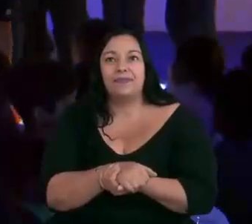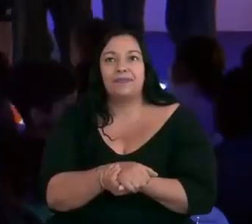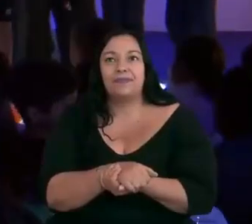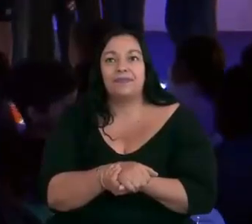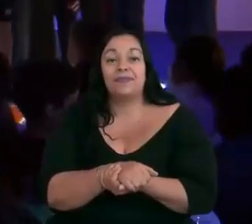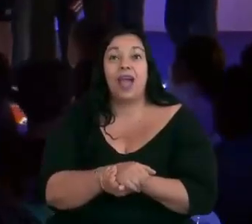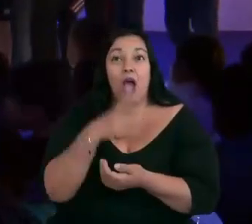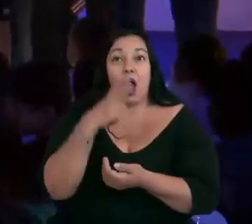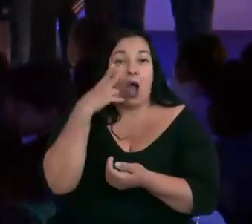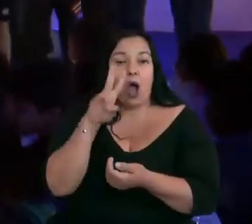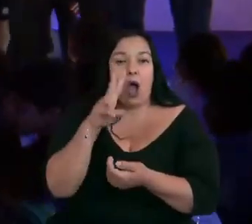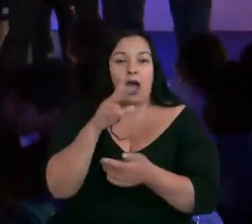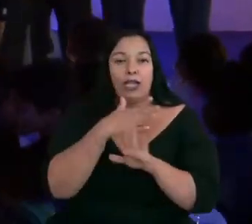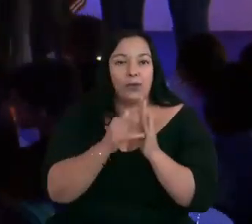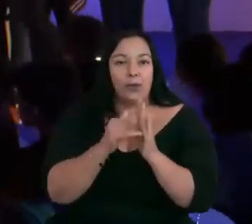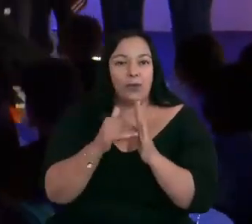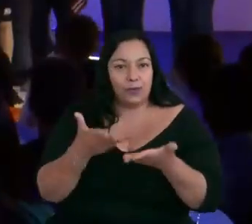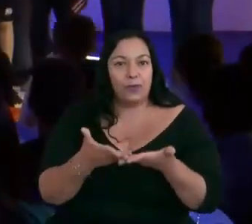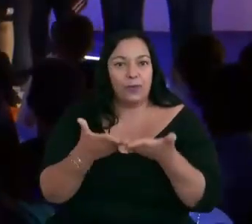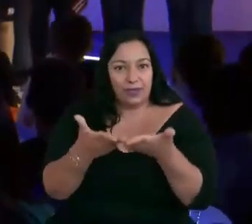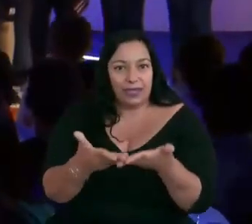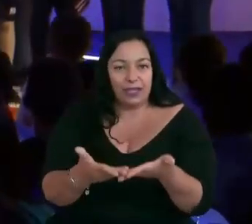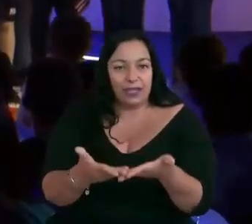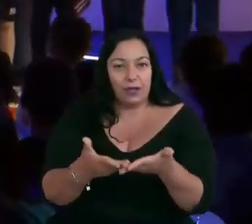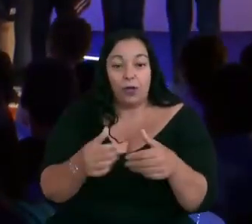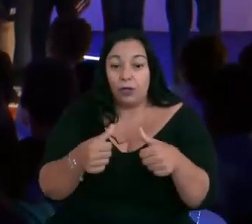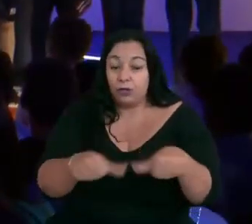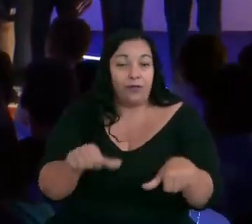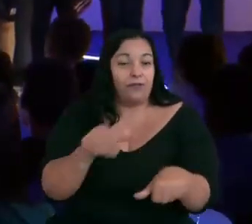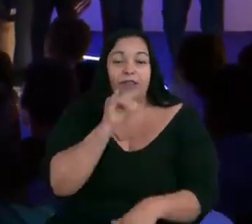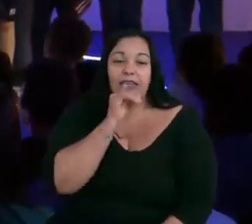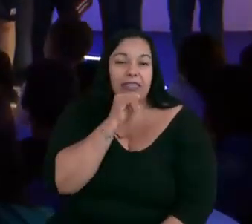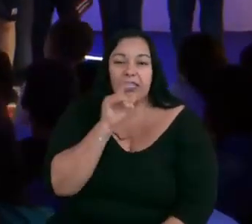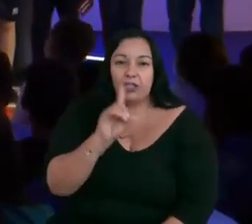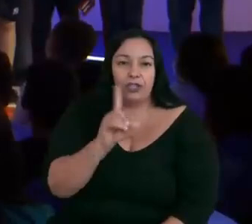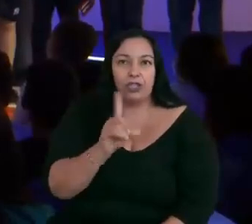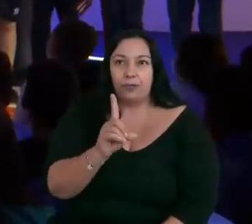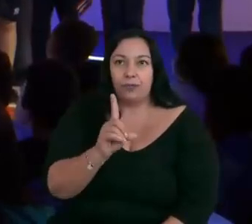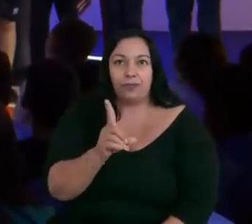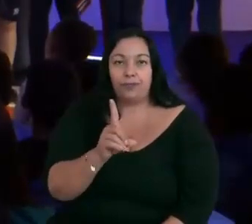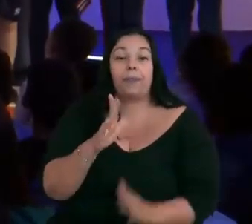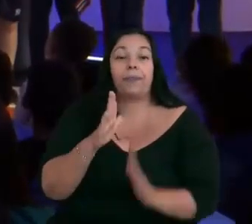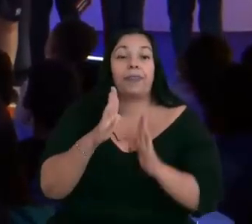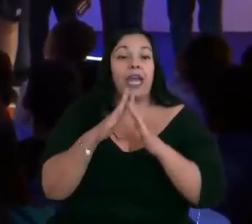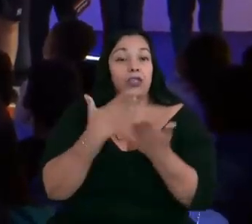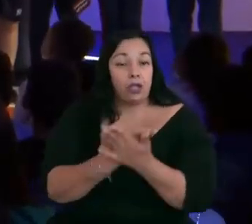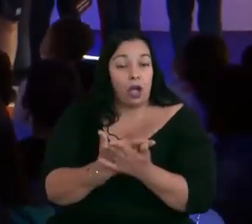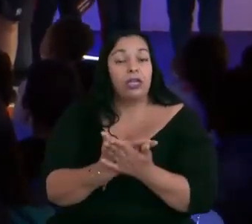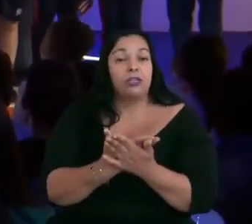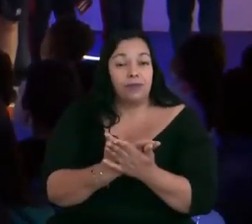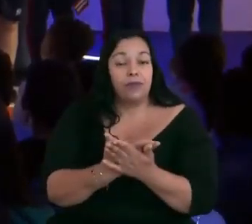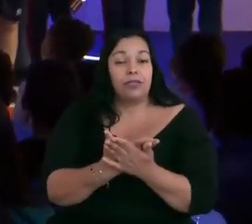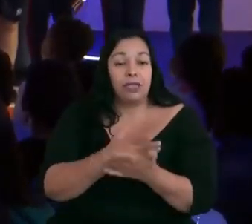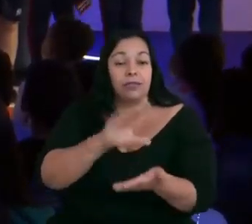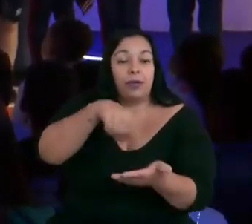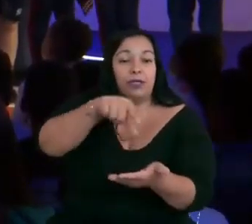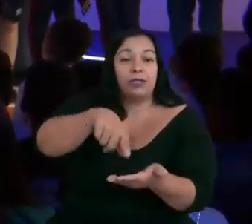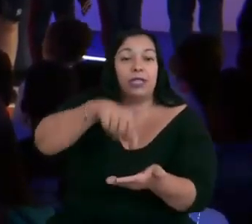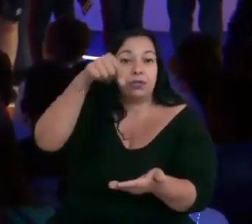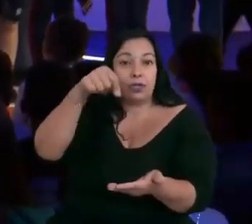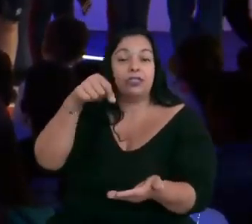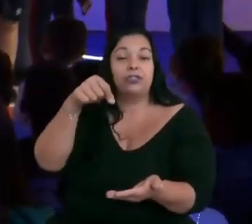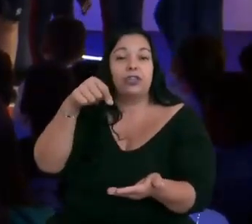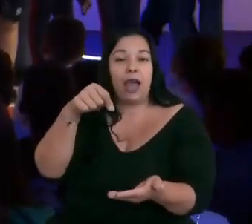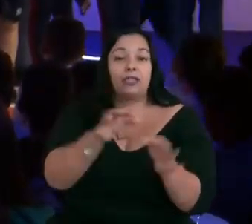gente. Todo mundo ganhou? Quem não ganhou, não fiquem tristes, porque a escola de vocês pode ser sorteada para participar do